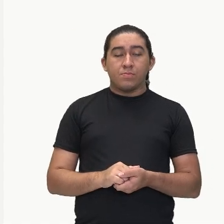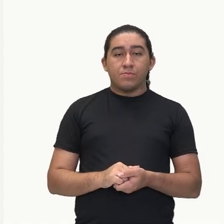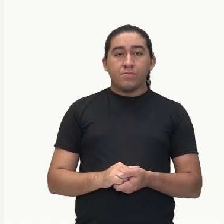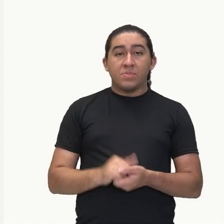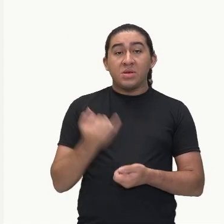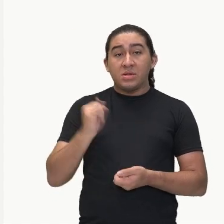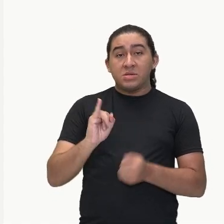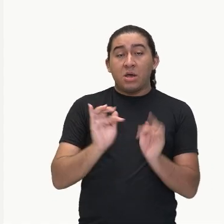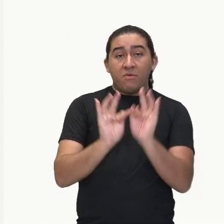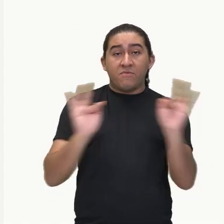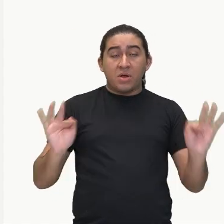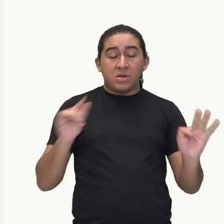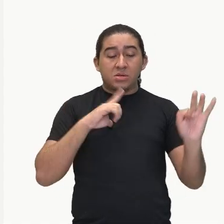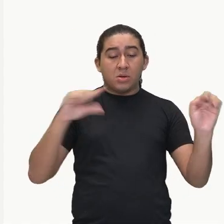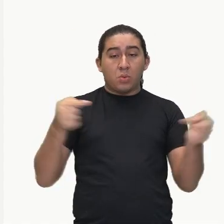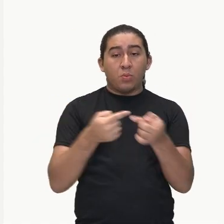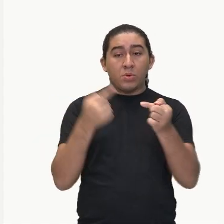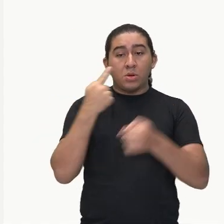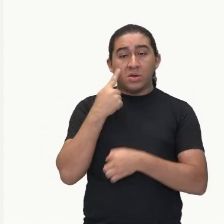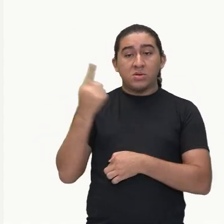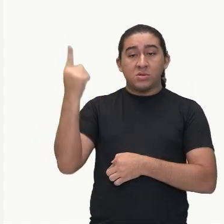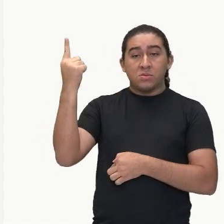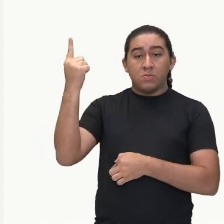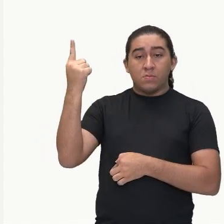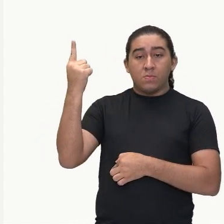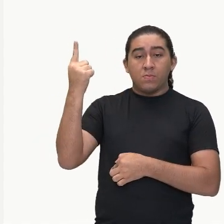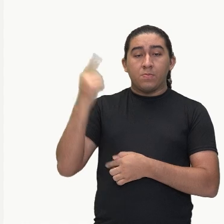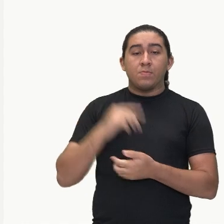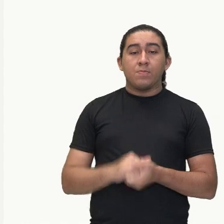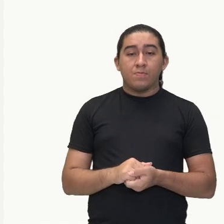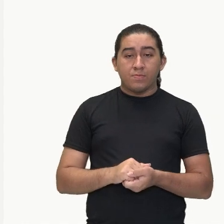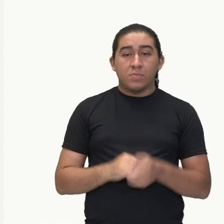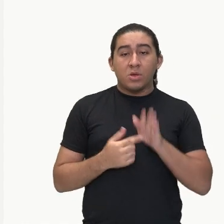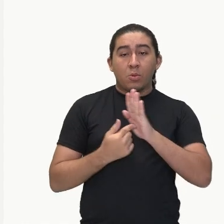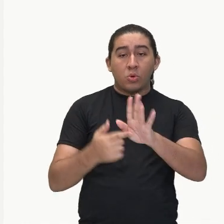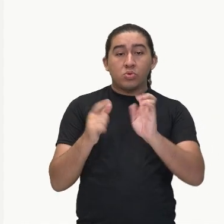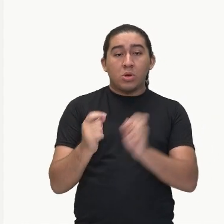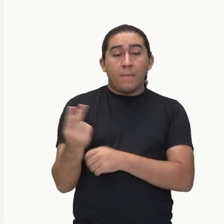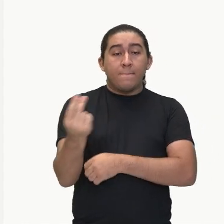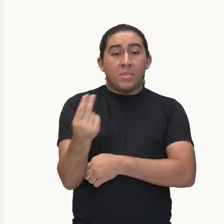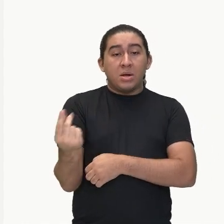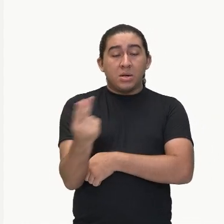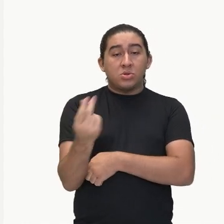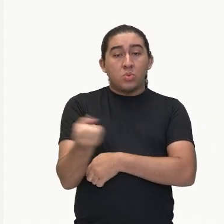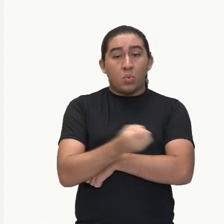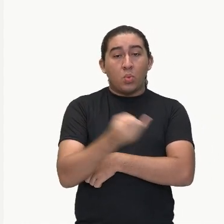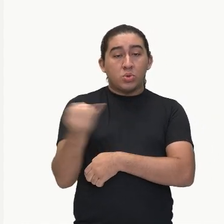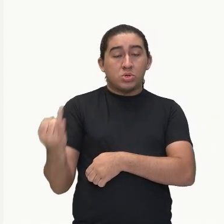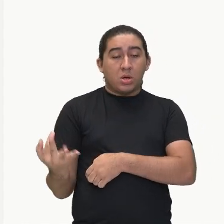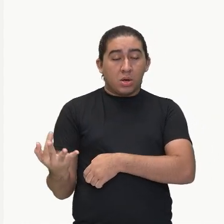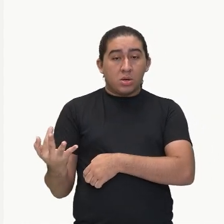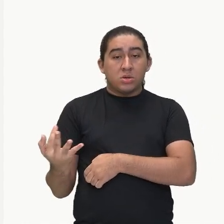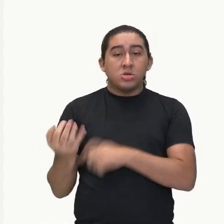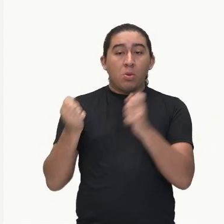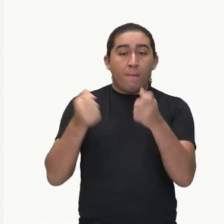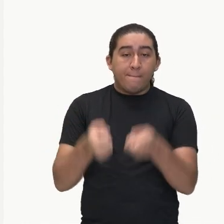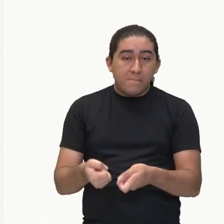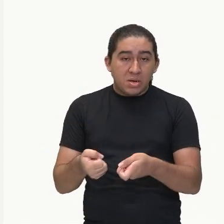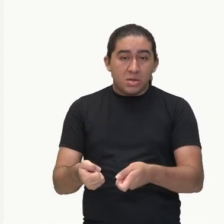é muito, é pouco, é mais de, é menos de, que indicam preço, peso